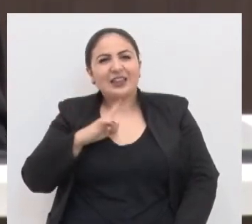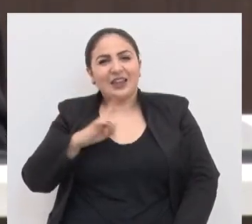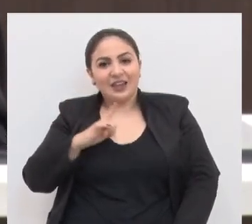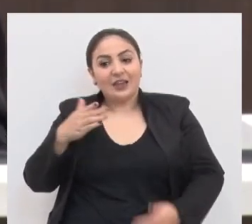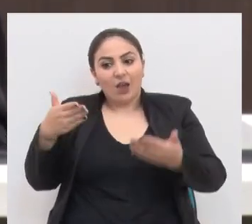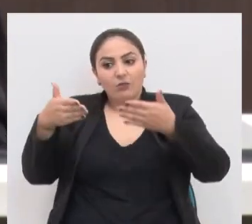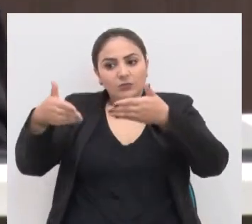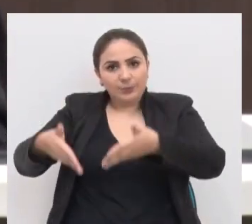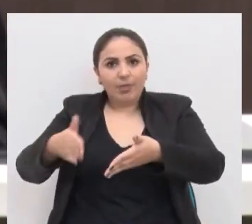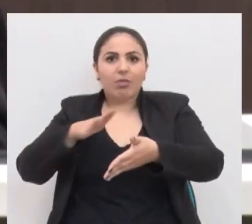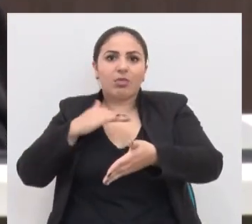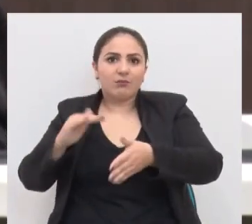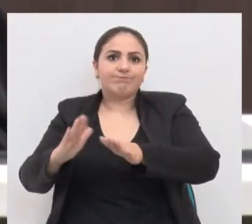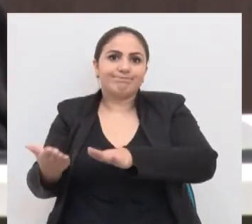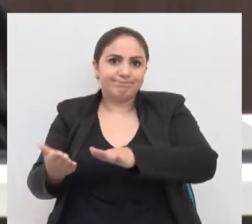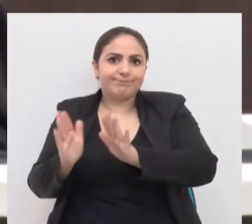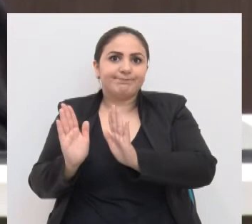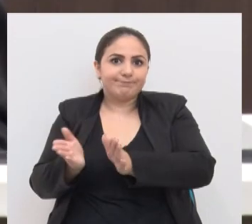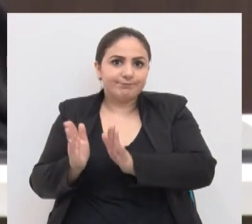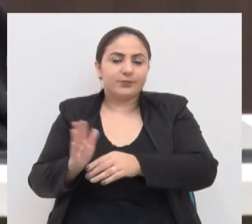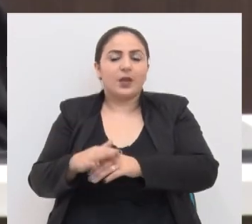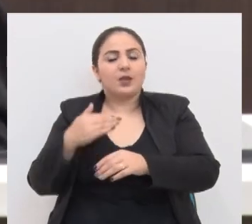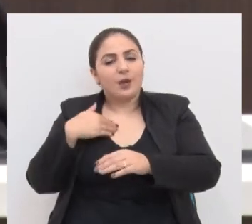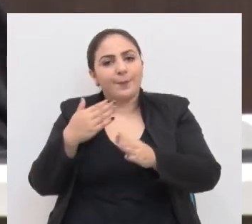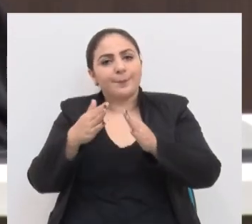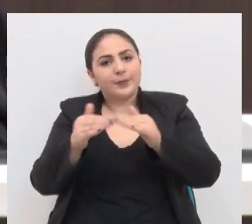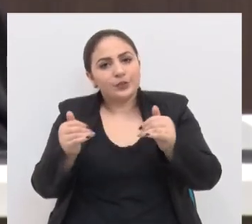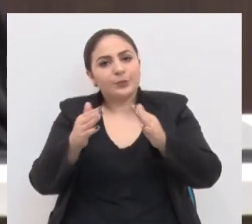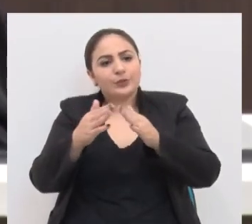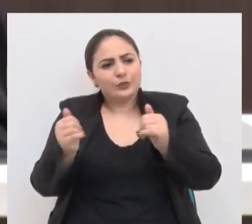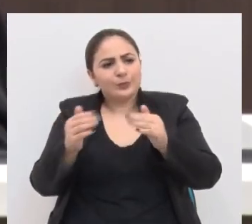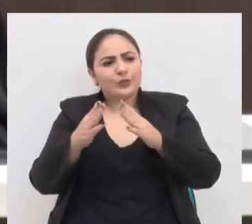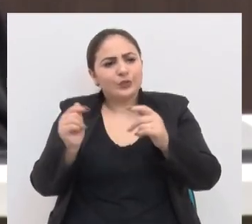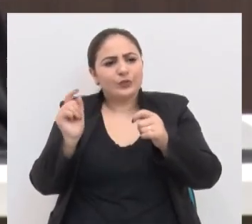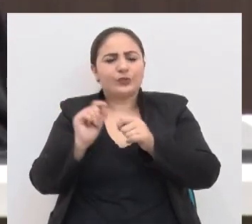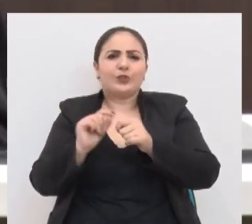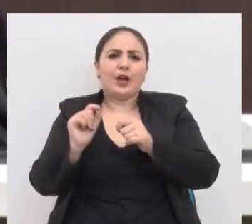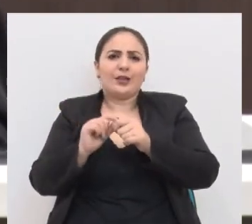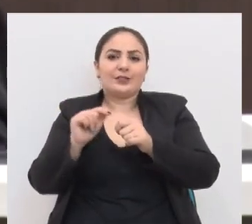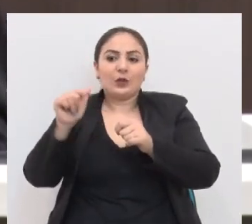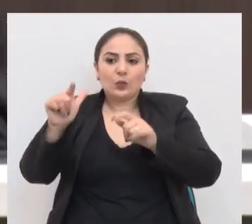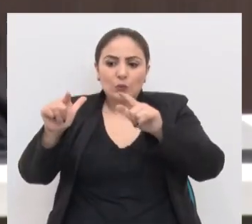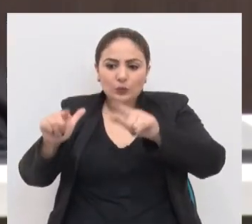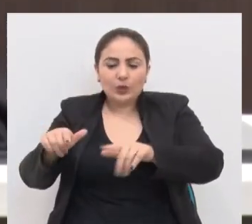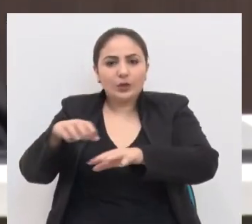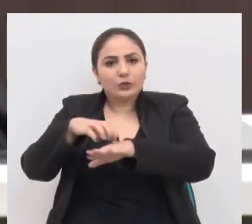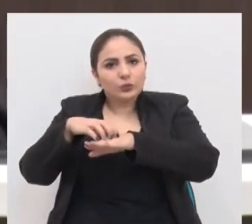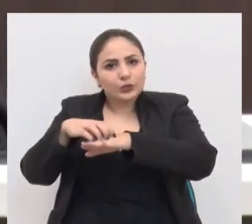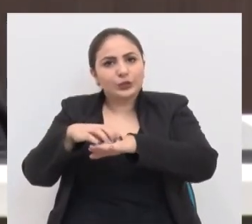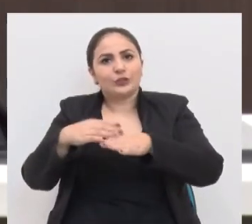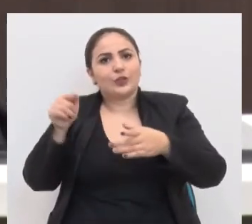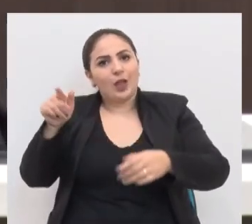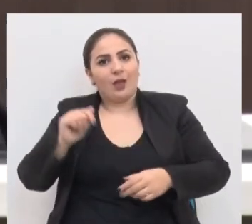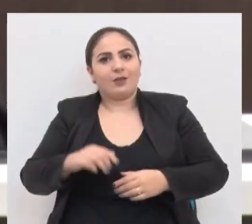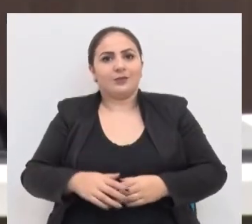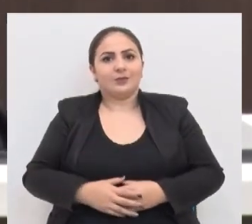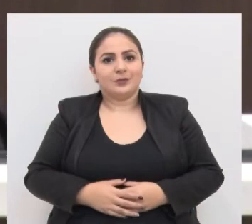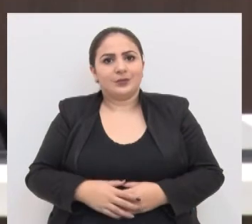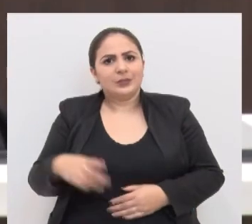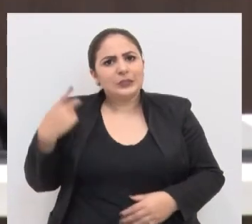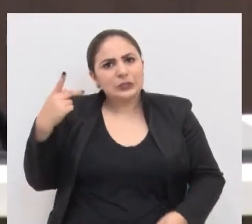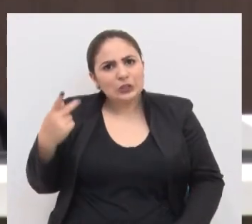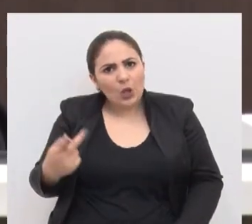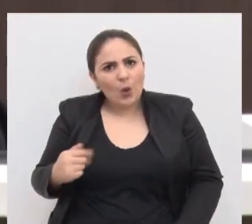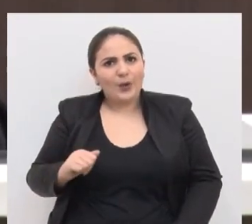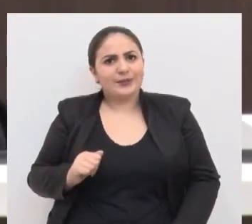dos Reis, e que eu tenho várias vezes pedido aqui, solicitado, que se faça um ponto turístico lá, meu professor,